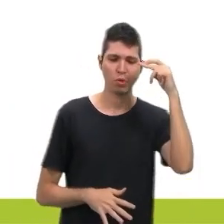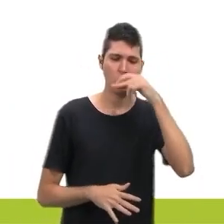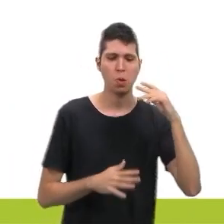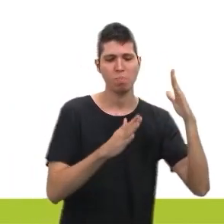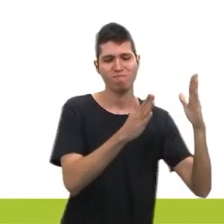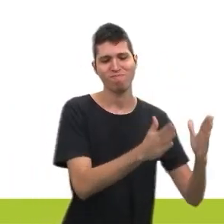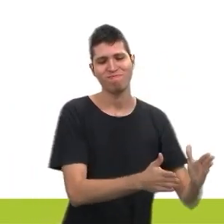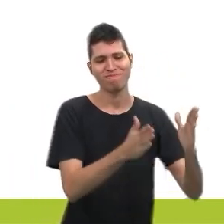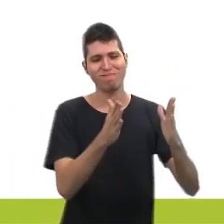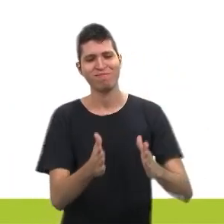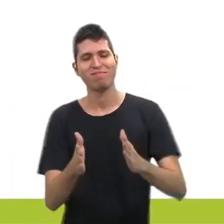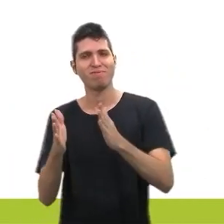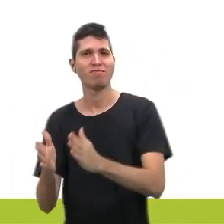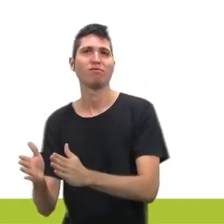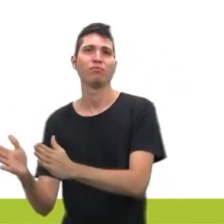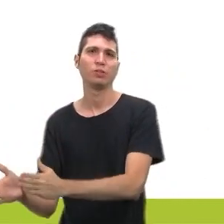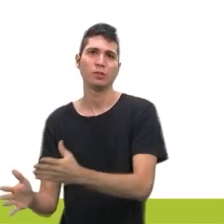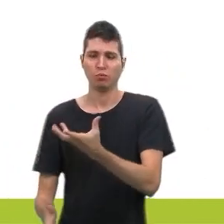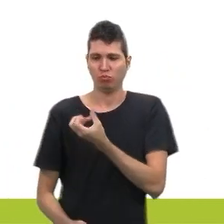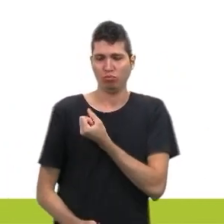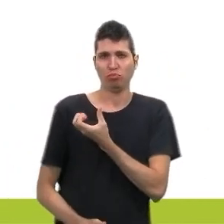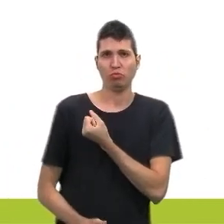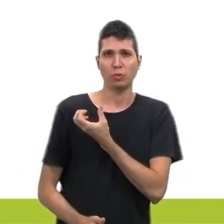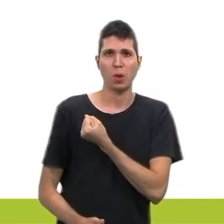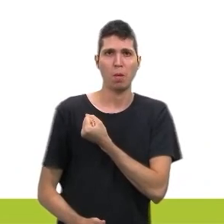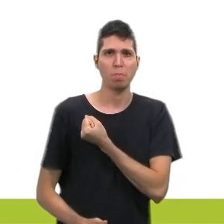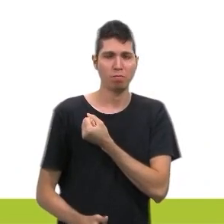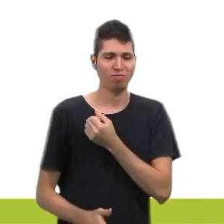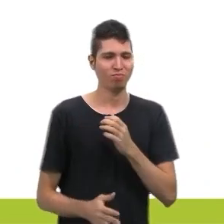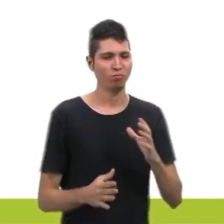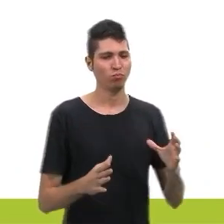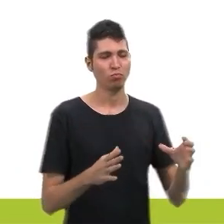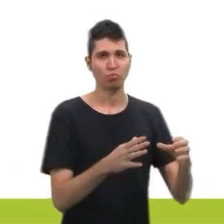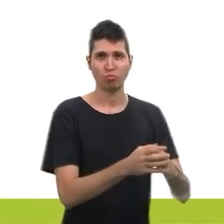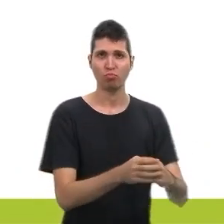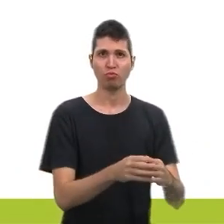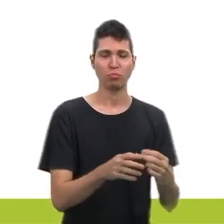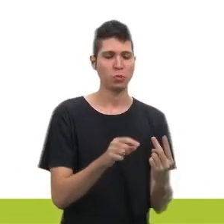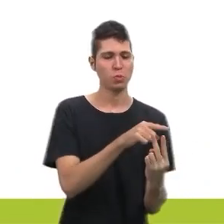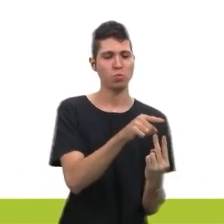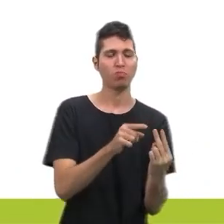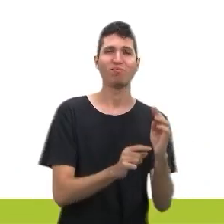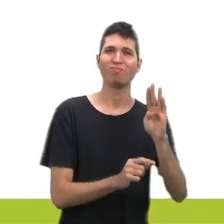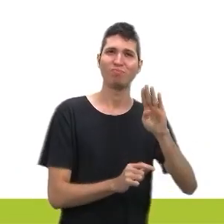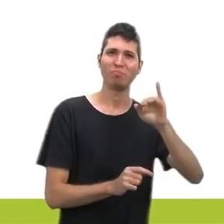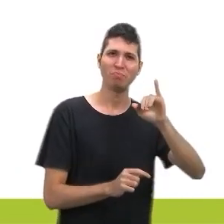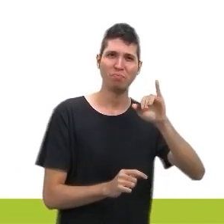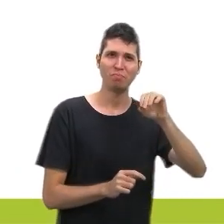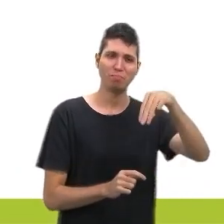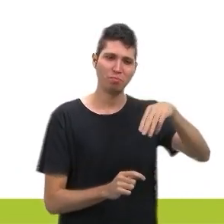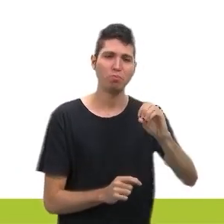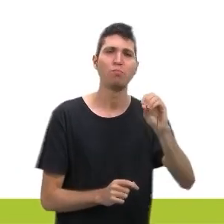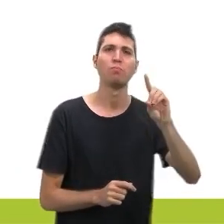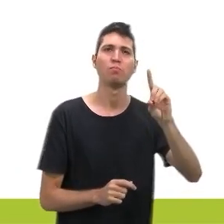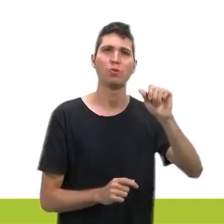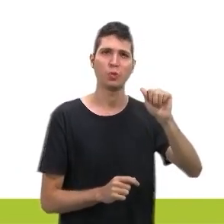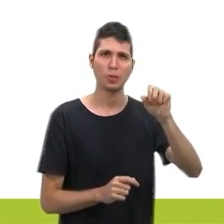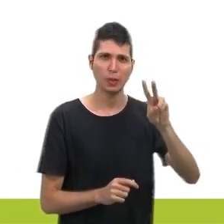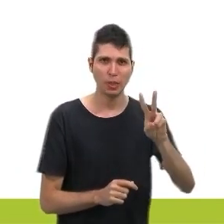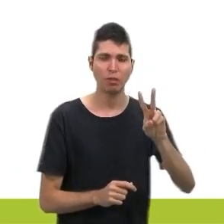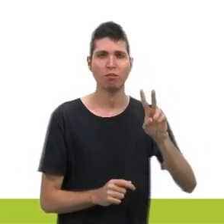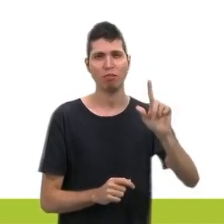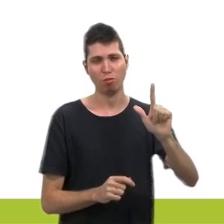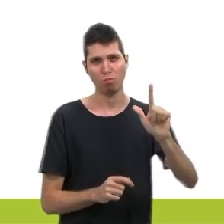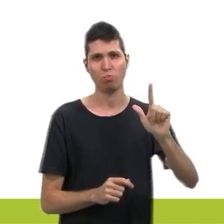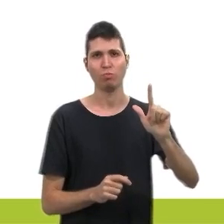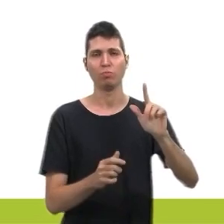com que os valores aparecem. Um conjunto de dados é chamado de bimodal quando apresenta duas modas, ou seja, dois valores são